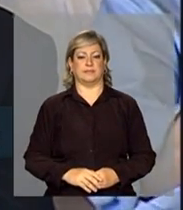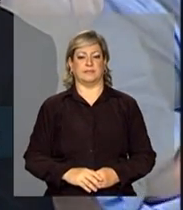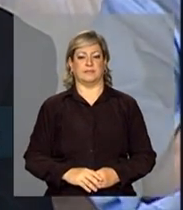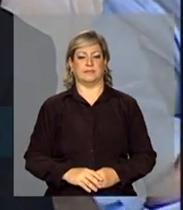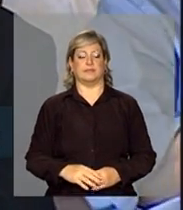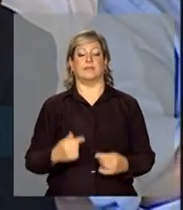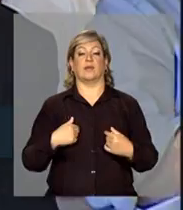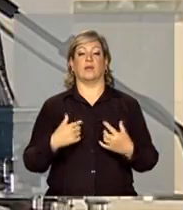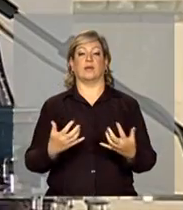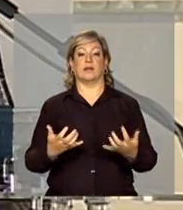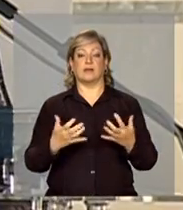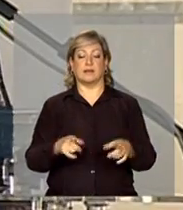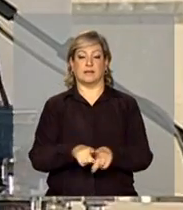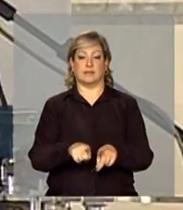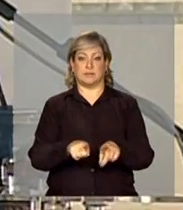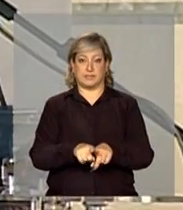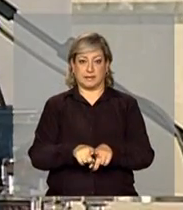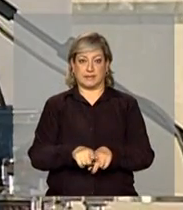Queria dirigir